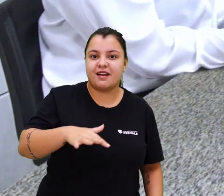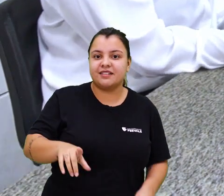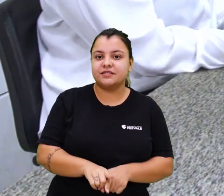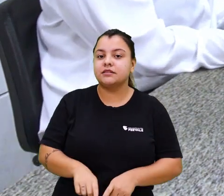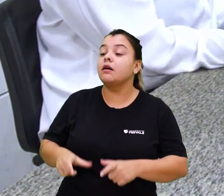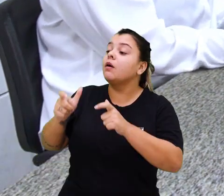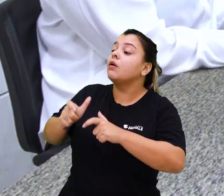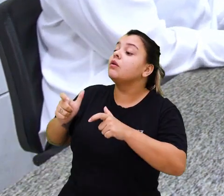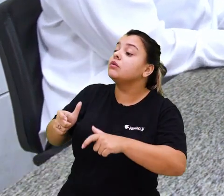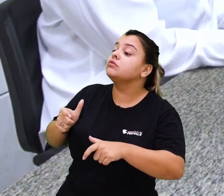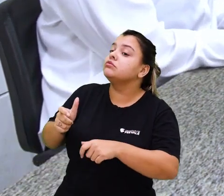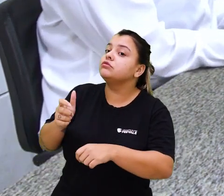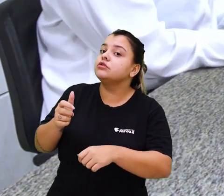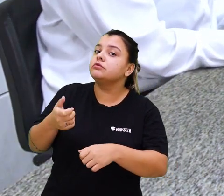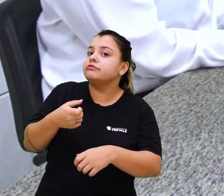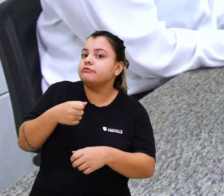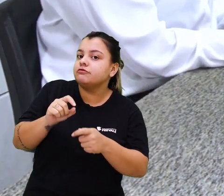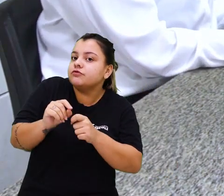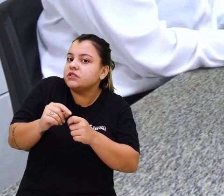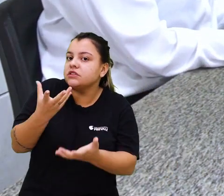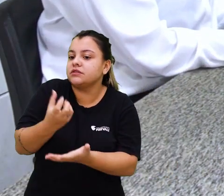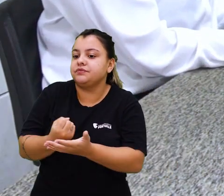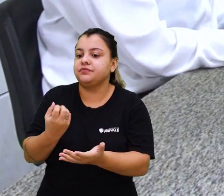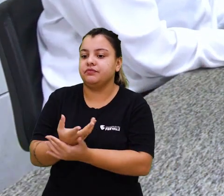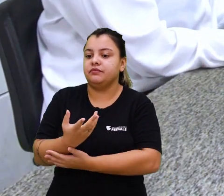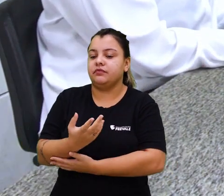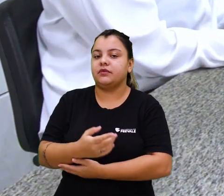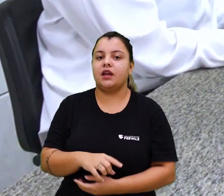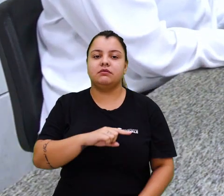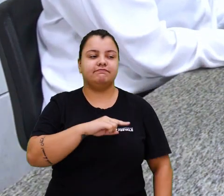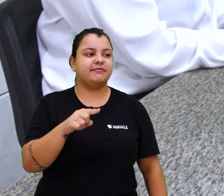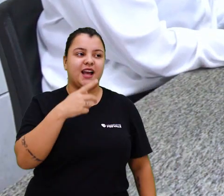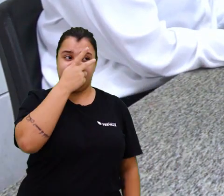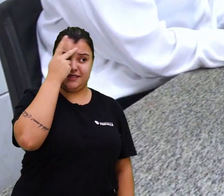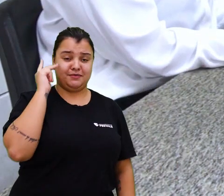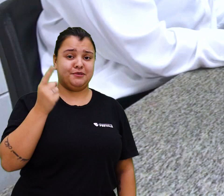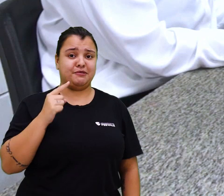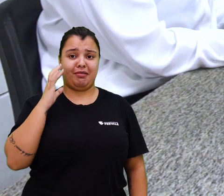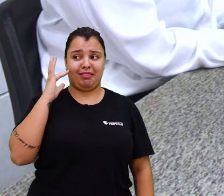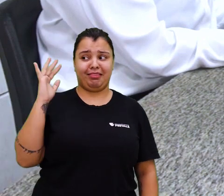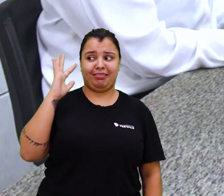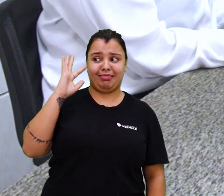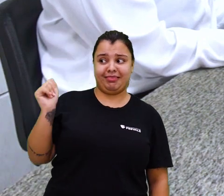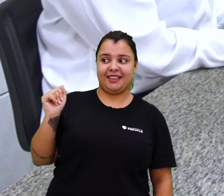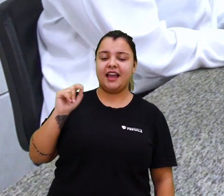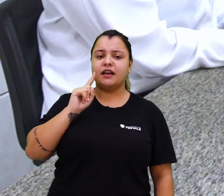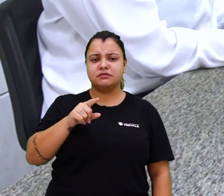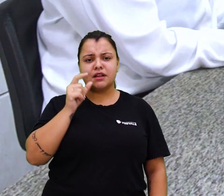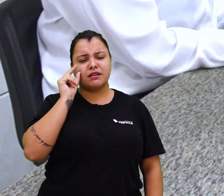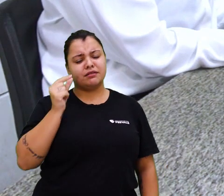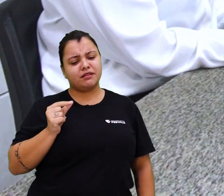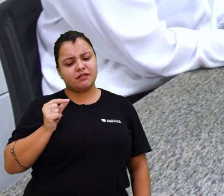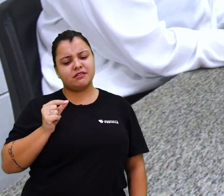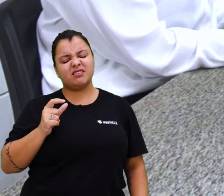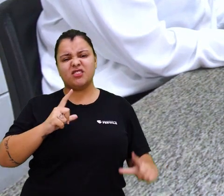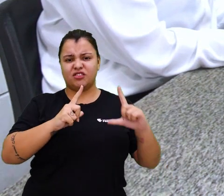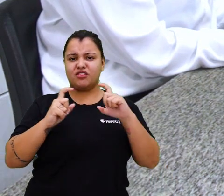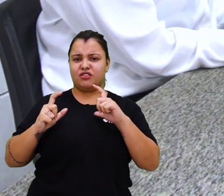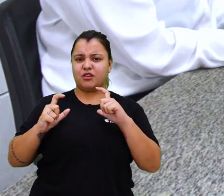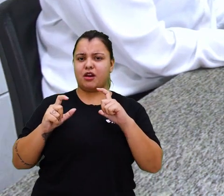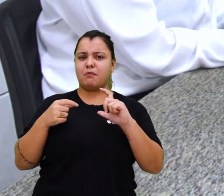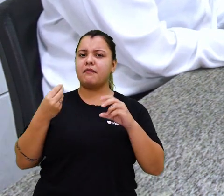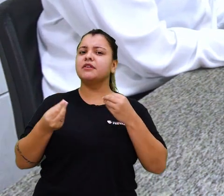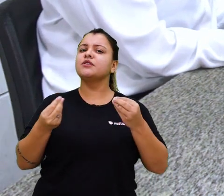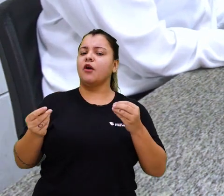onde é que vocês gravam Man então eu acho que ninguém pensa como isso ia ser interessante a gente tirar uma foto como a